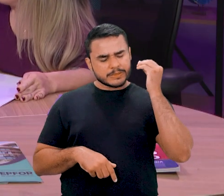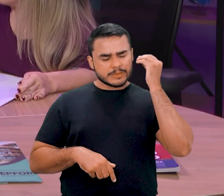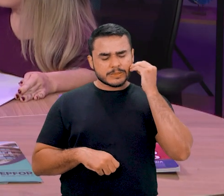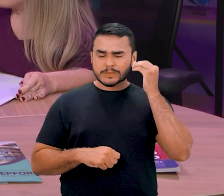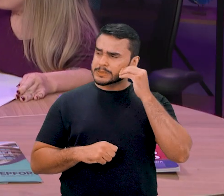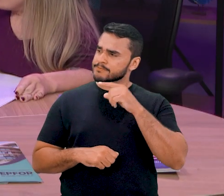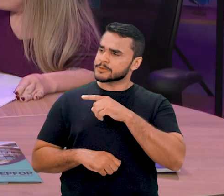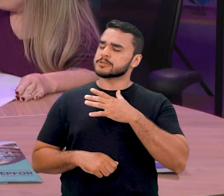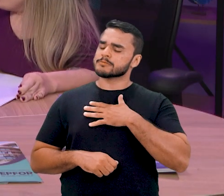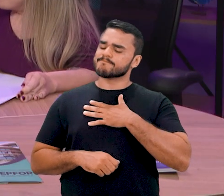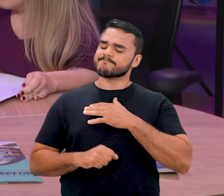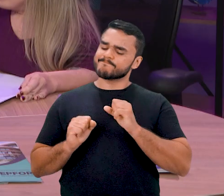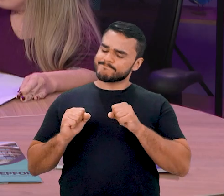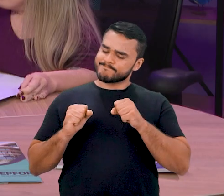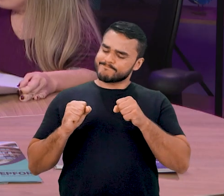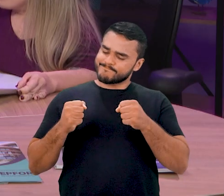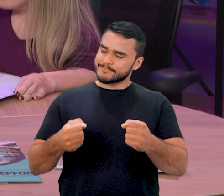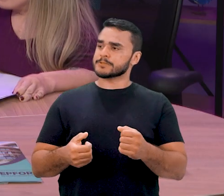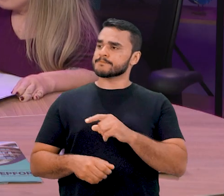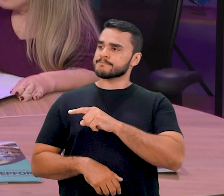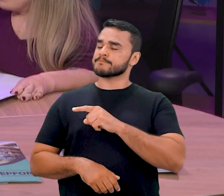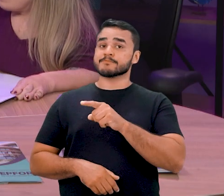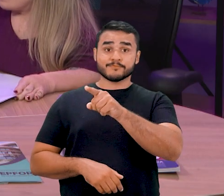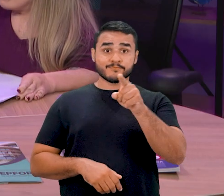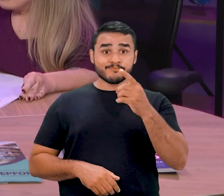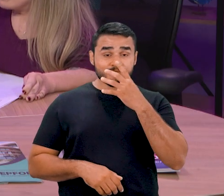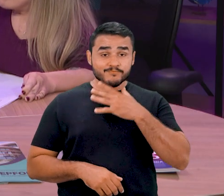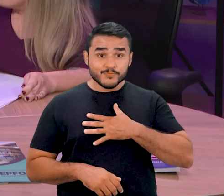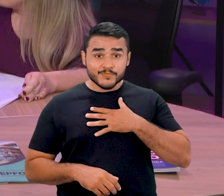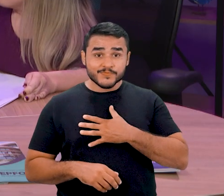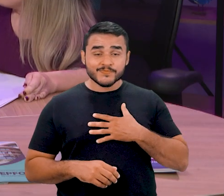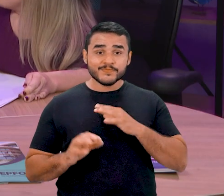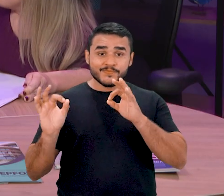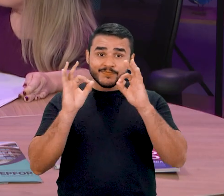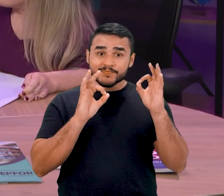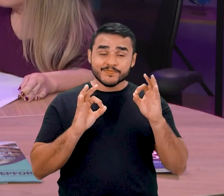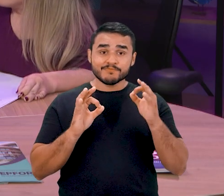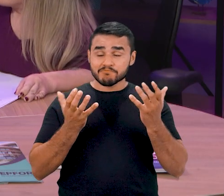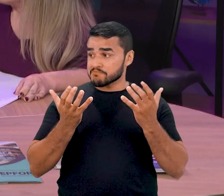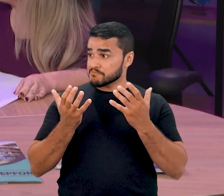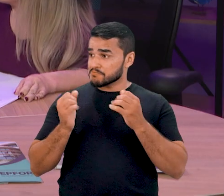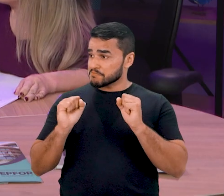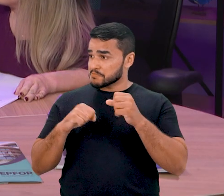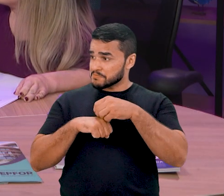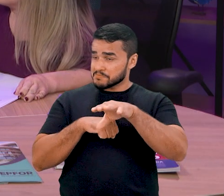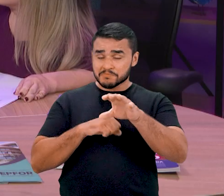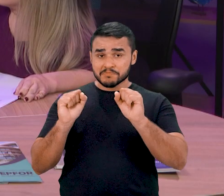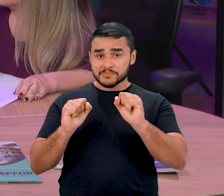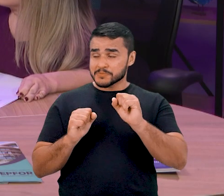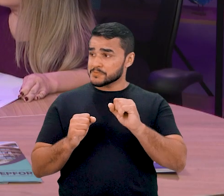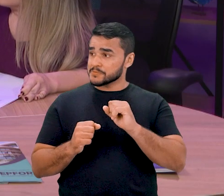tem muito o que fazer. Espero que todo mundo que tenha nos assistido tenha gostado desse programa. Você quer deixar algum recadinho pro pessoal de